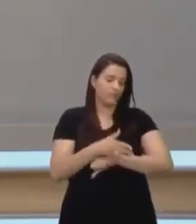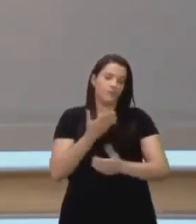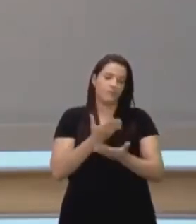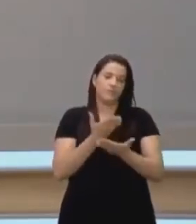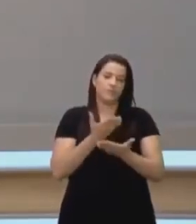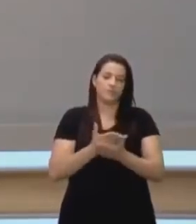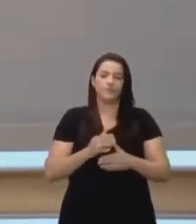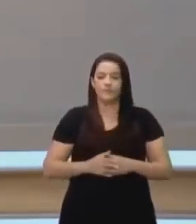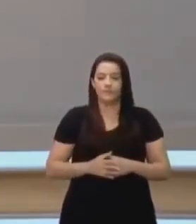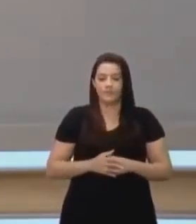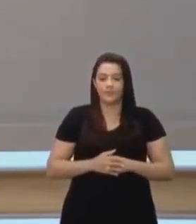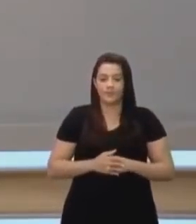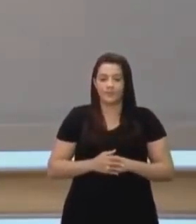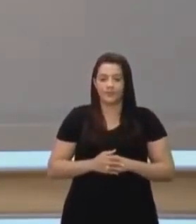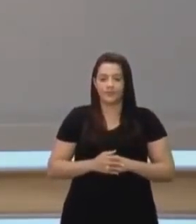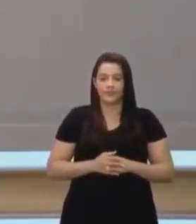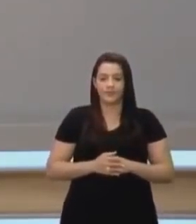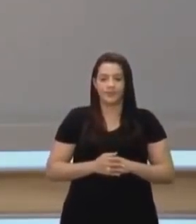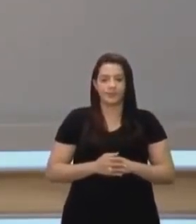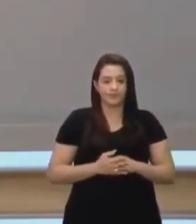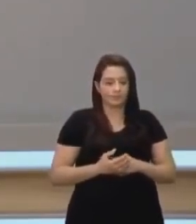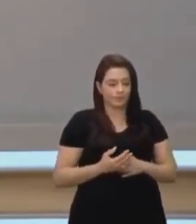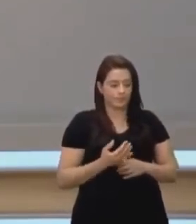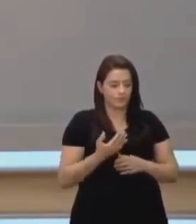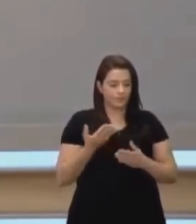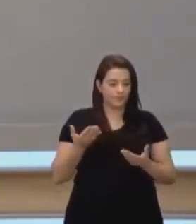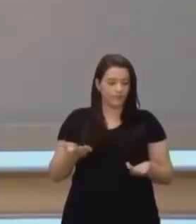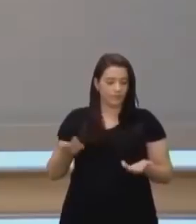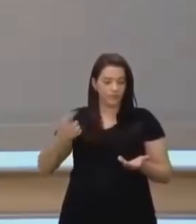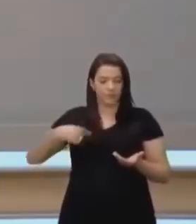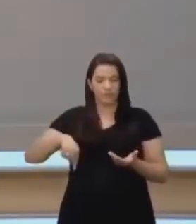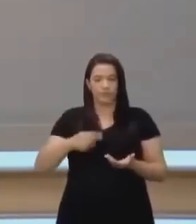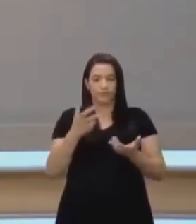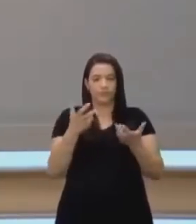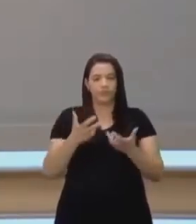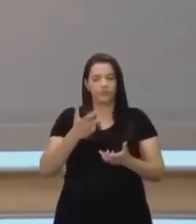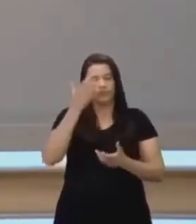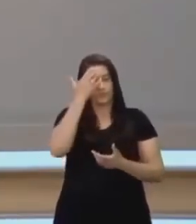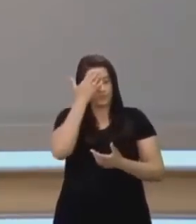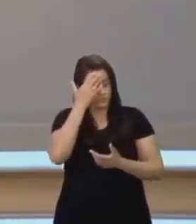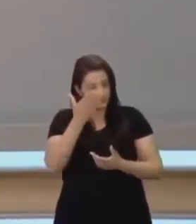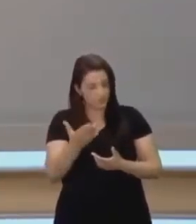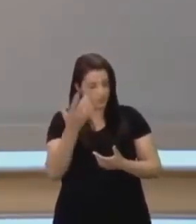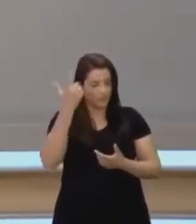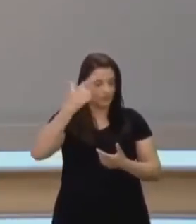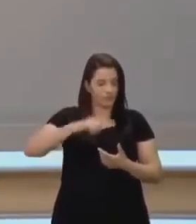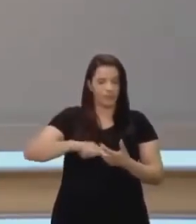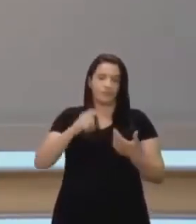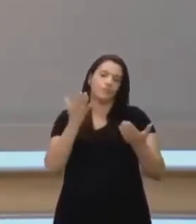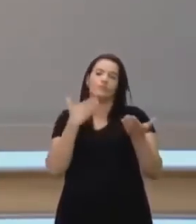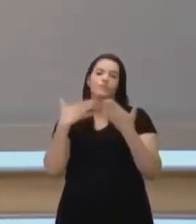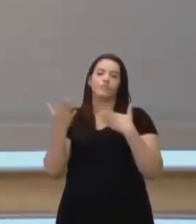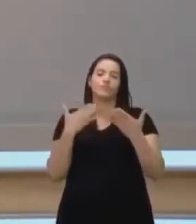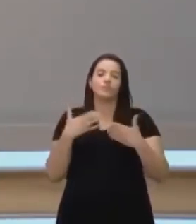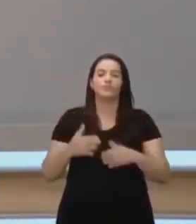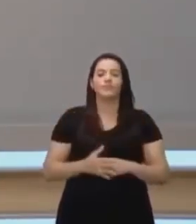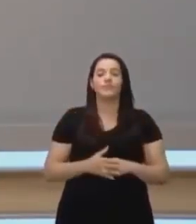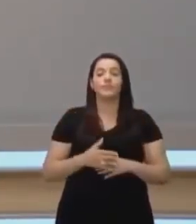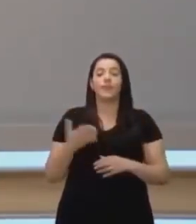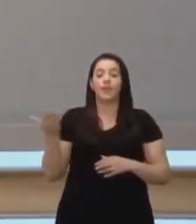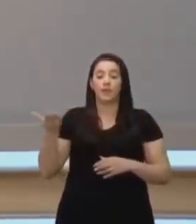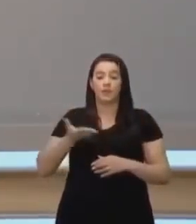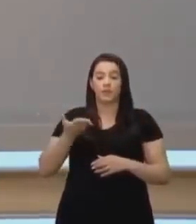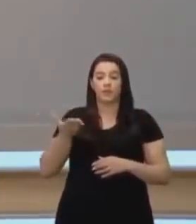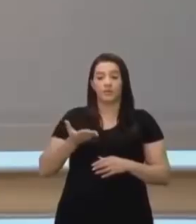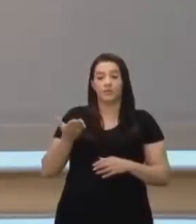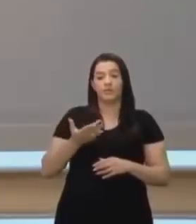nossos estudantes, tá bom? Então, eu quero agradecer a fala, a oportunidade de fala. Agora a gente